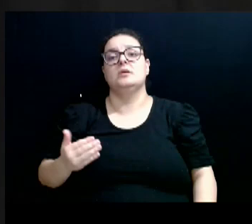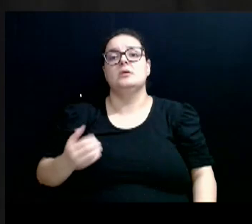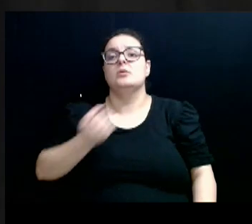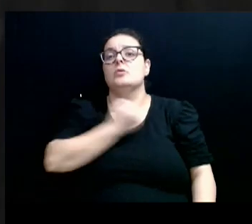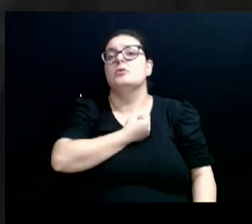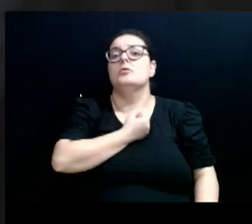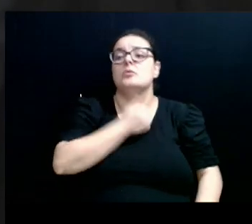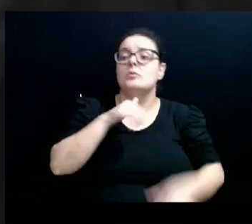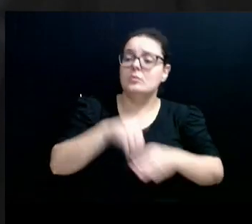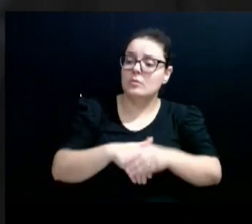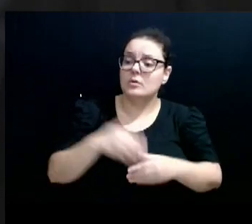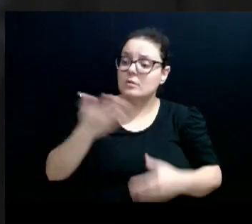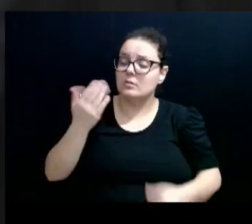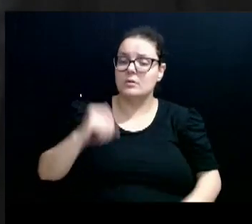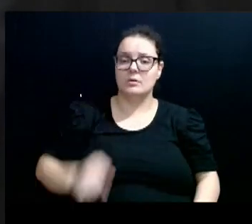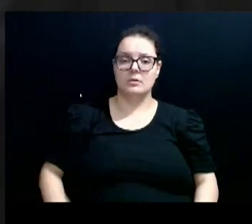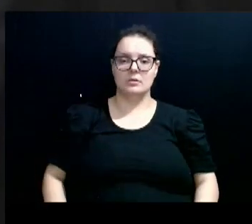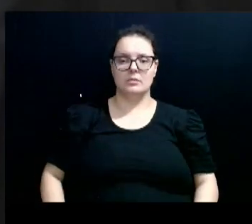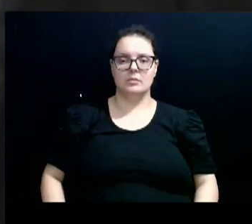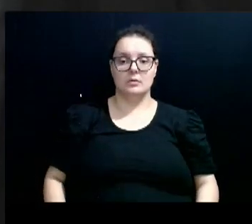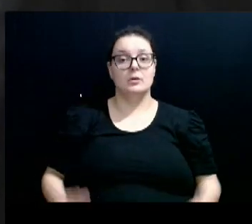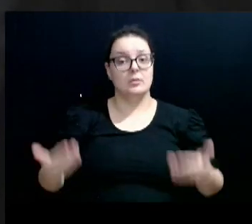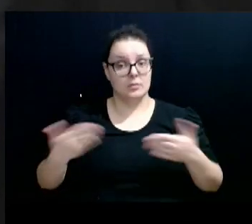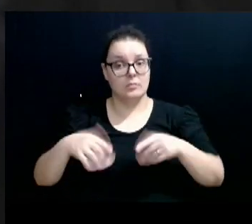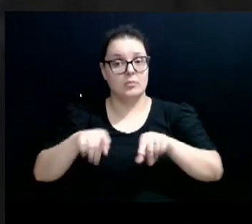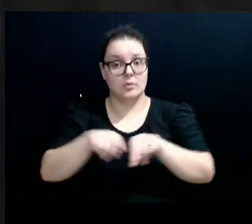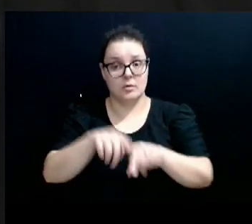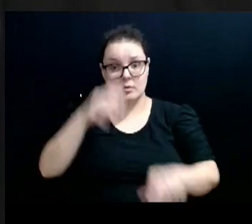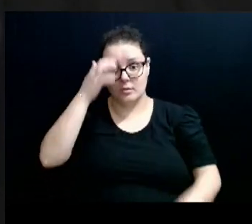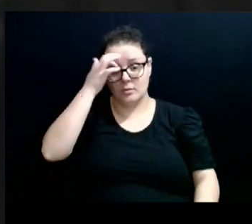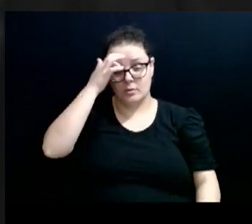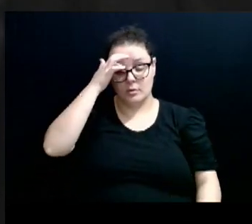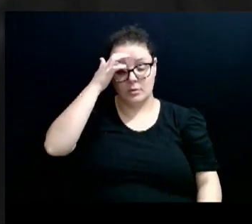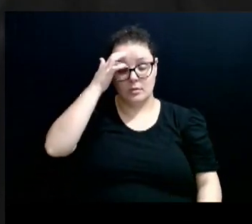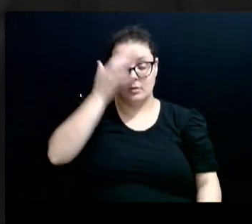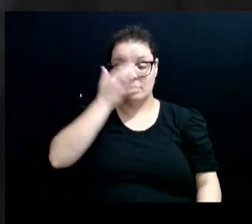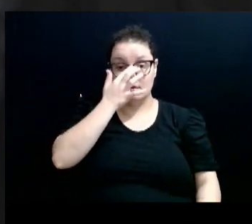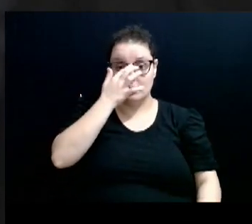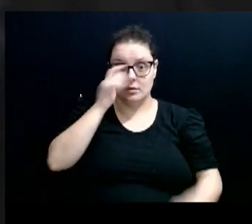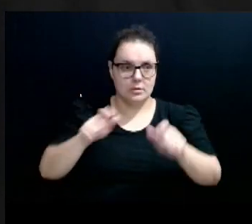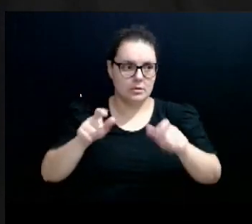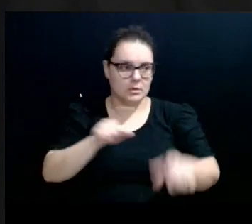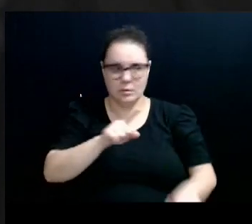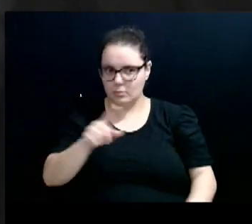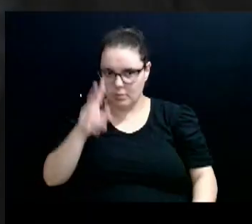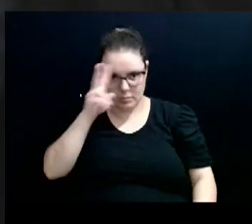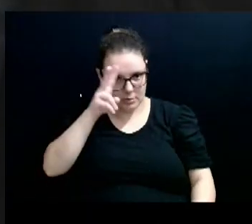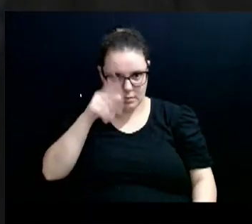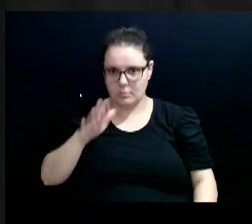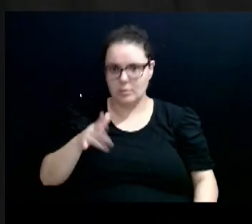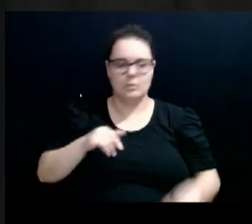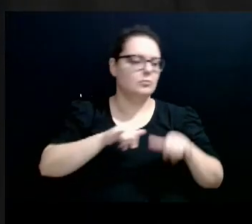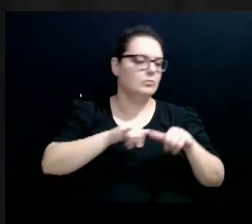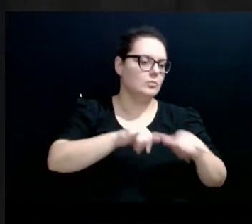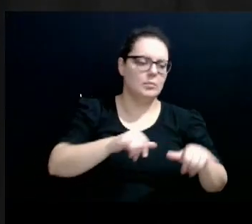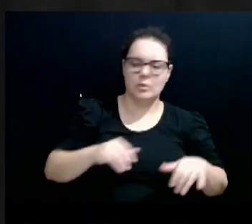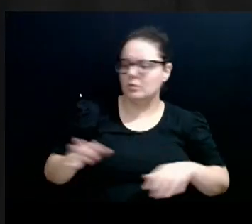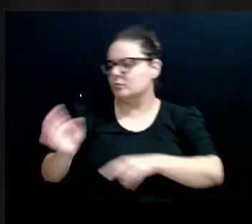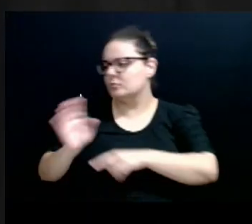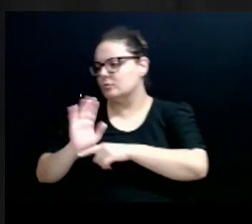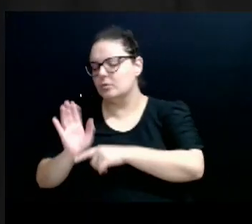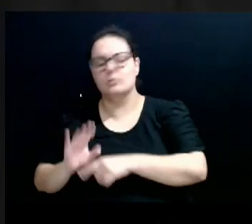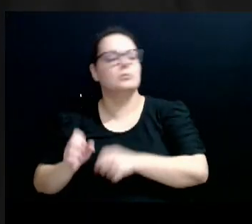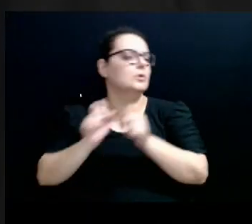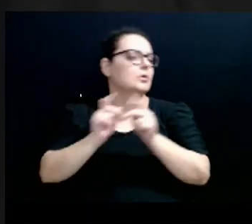você fez. E hoje, inclusive, eu encontro pessoas, às vezes, que eu não reconheço mais, no mercado, no cinema, no shopping, eles